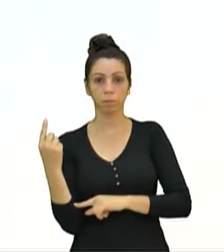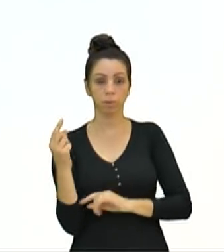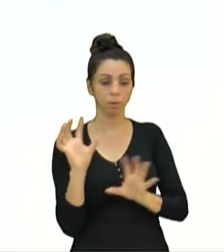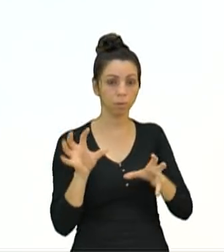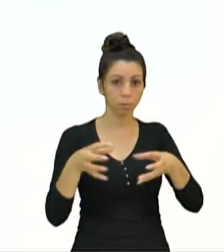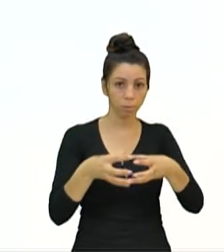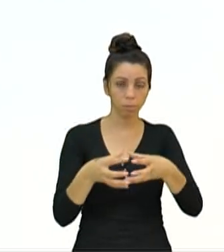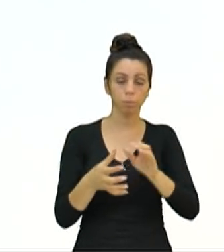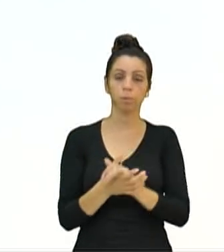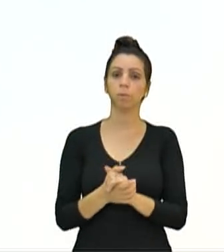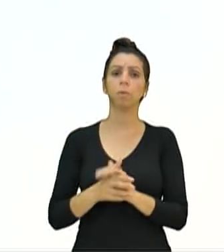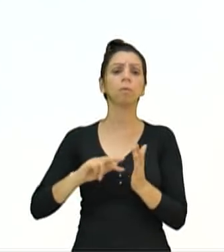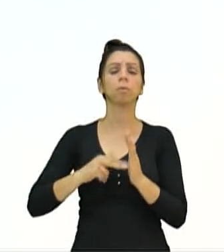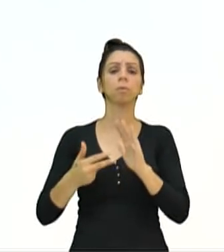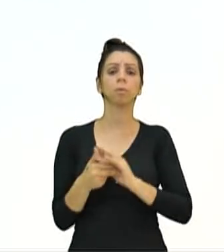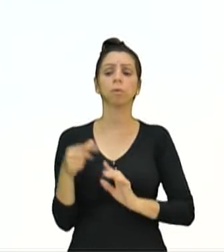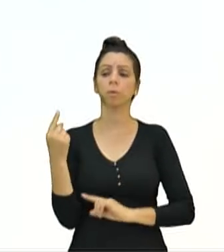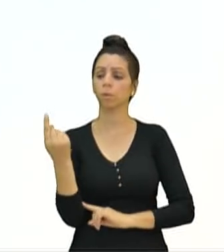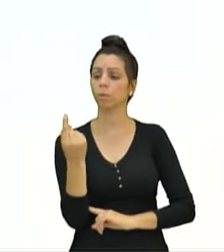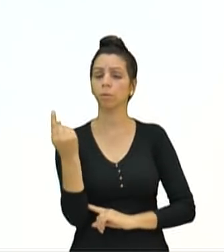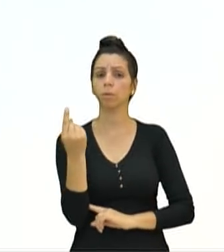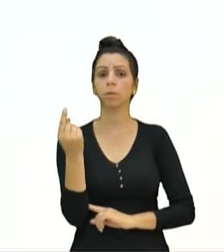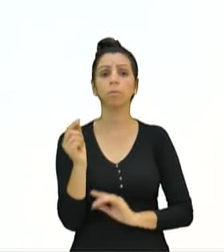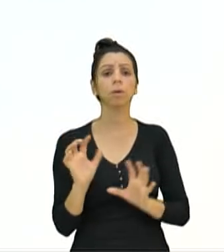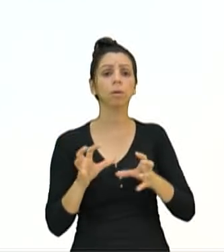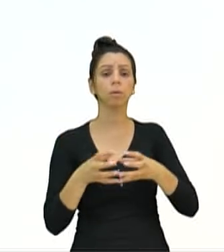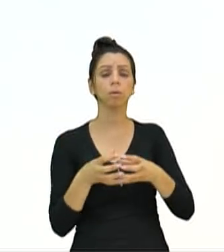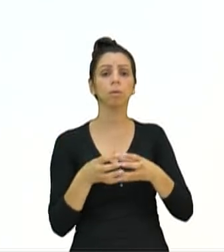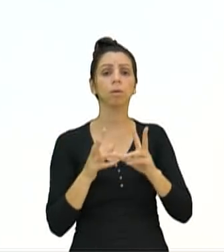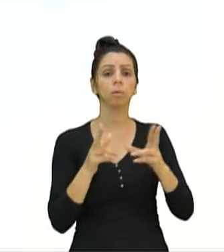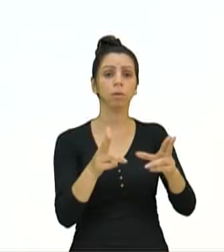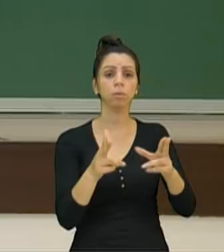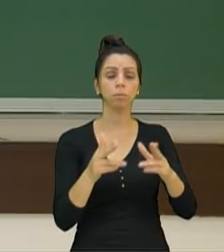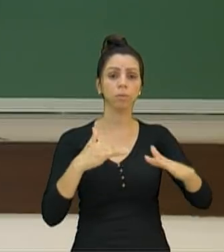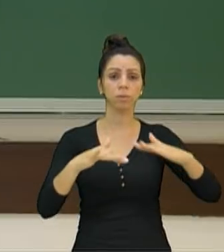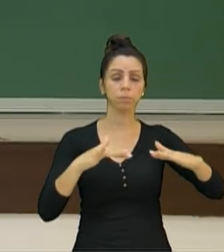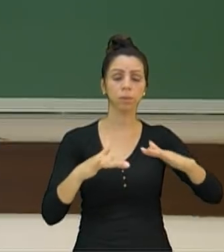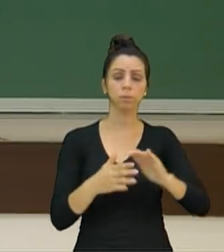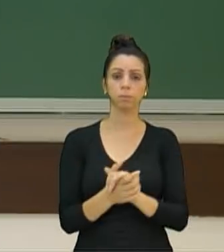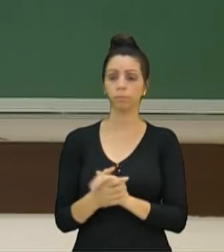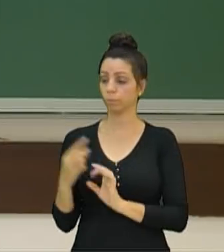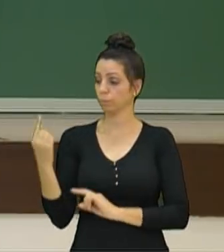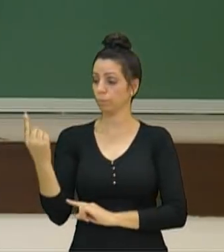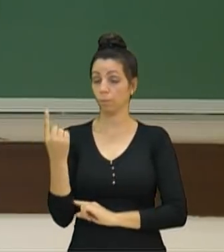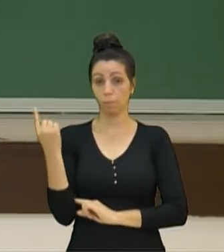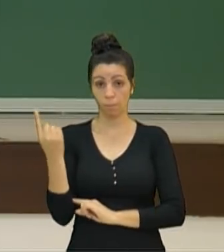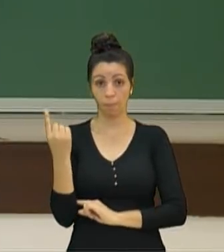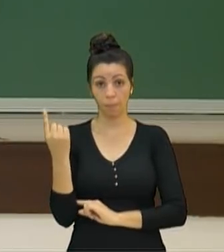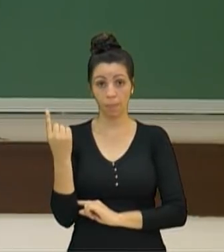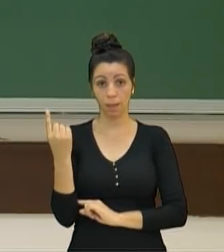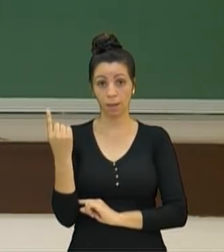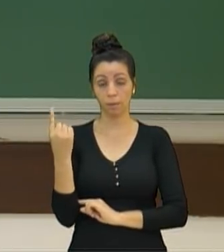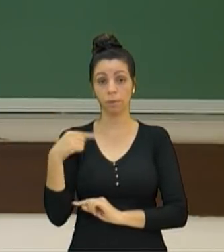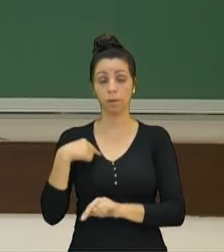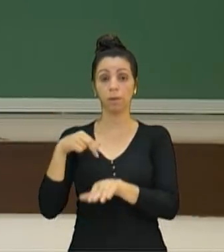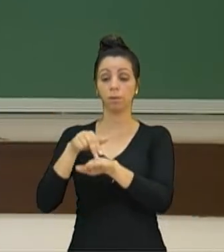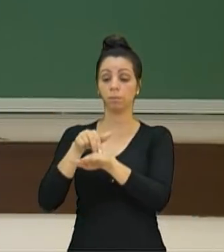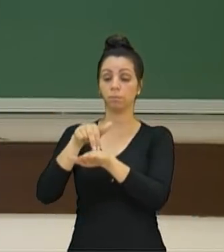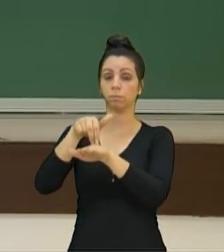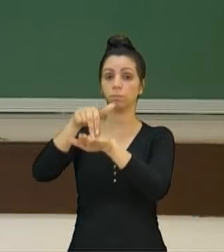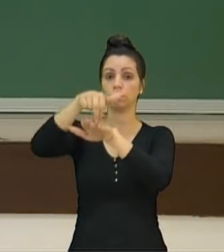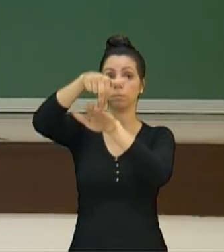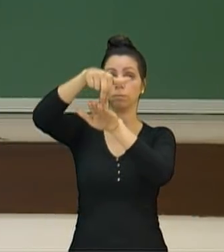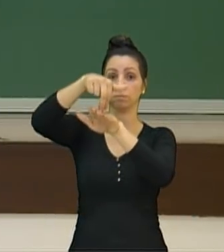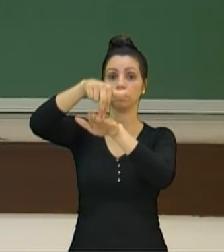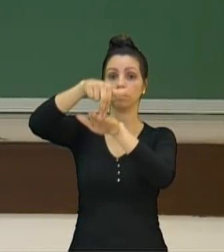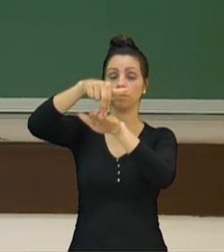O que é o individual e sincronizado? Individual é quando o atleta ele vai sozinho, ele salta,